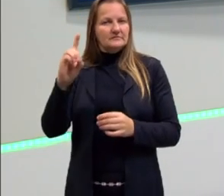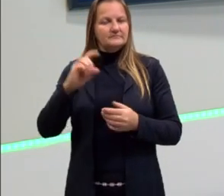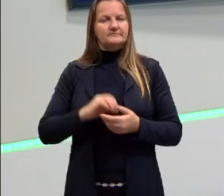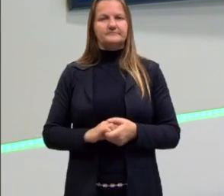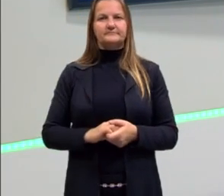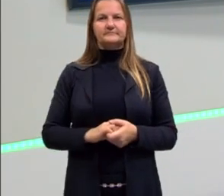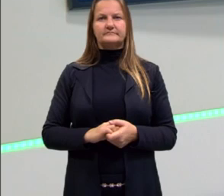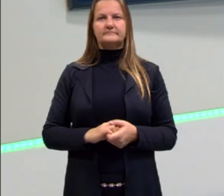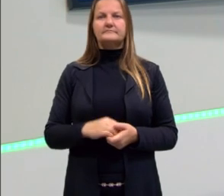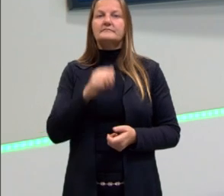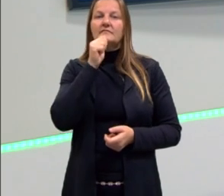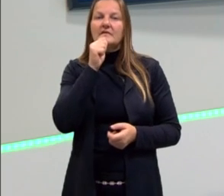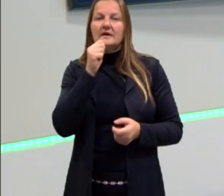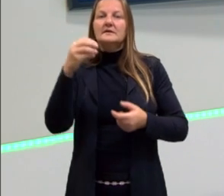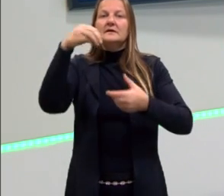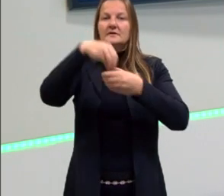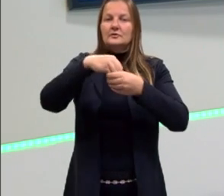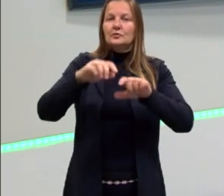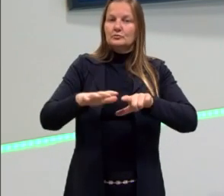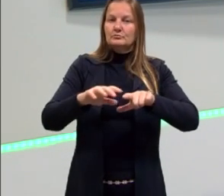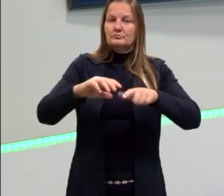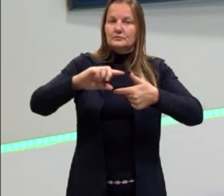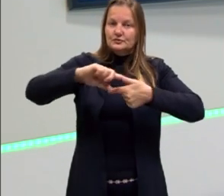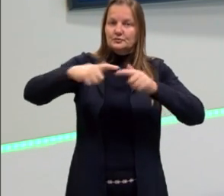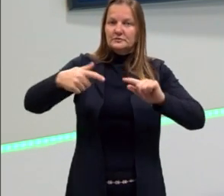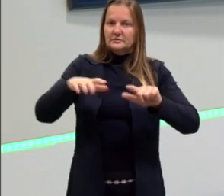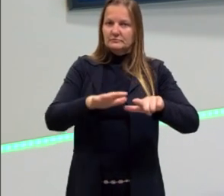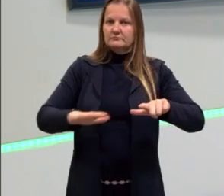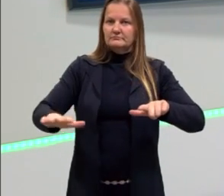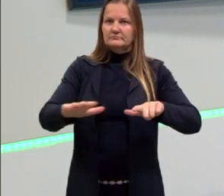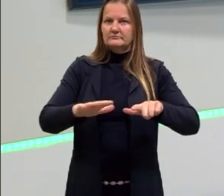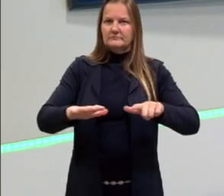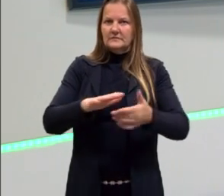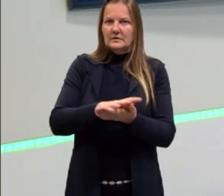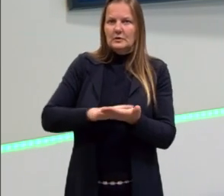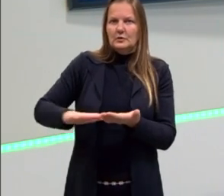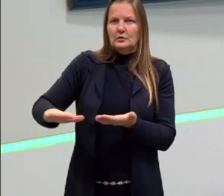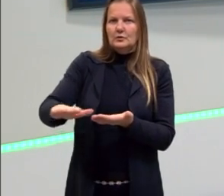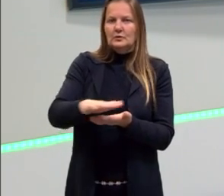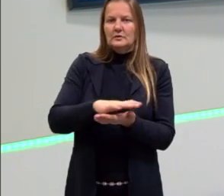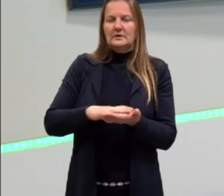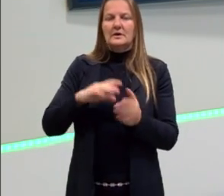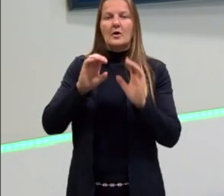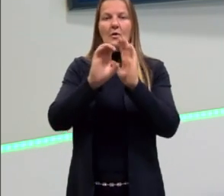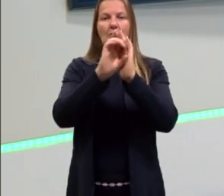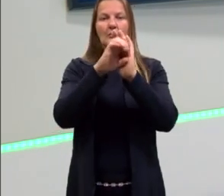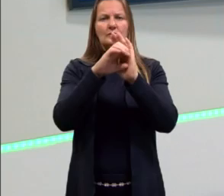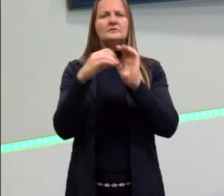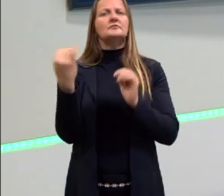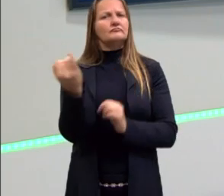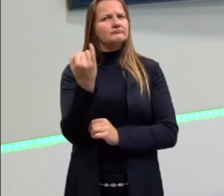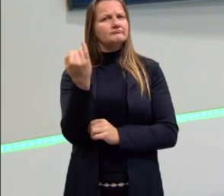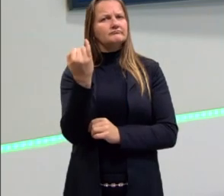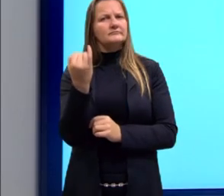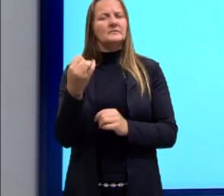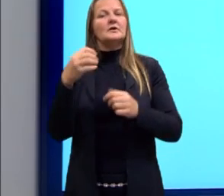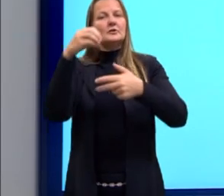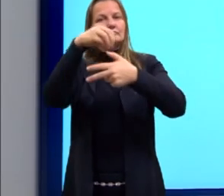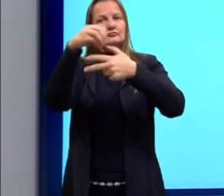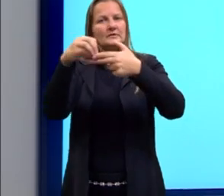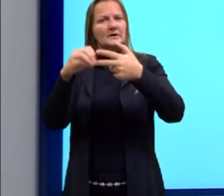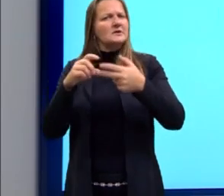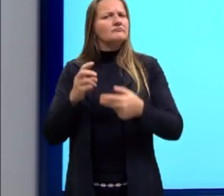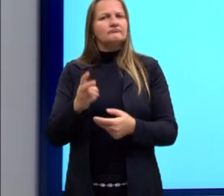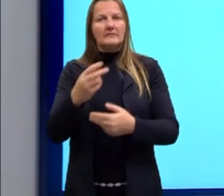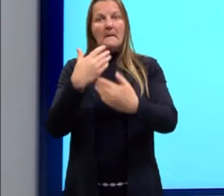bom então ainda né na geometria plana os conceitos da geometria plana tem grande incidência no ENEM